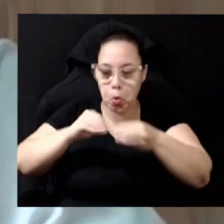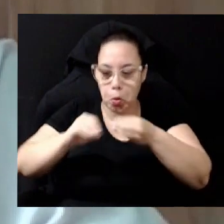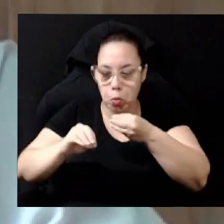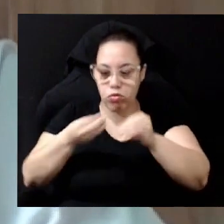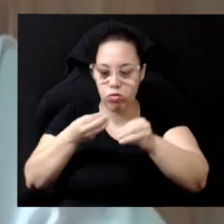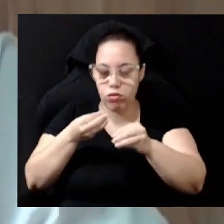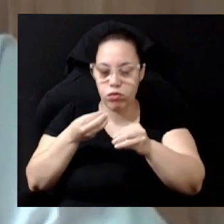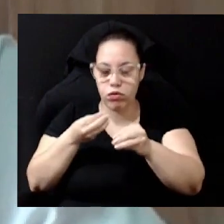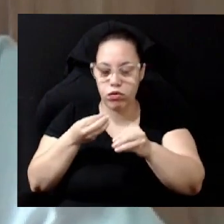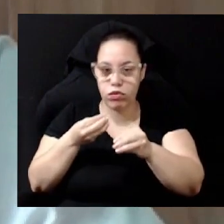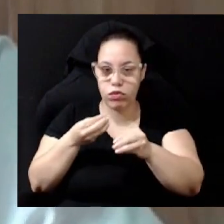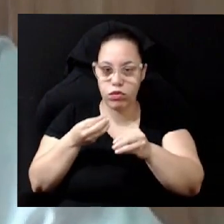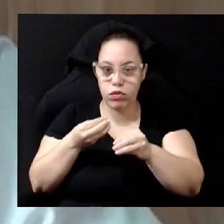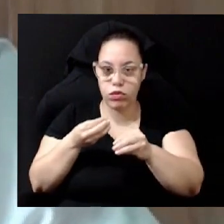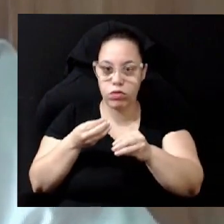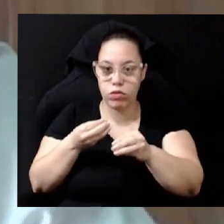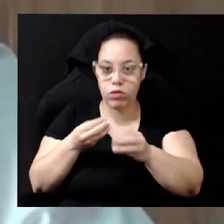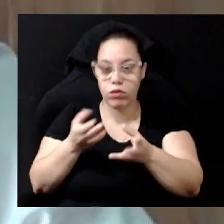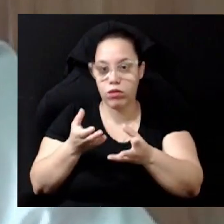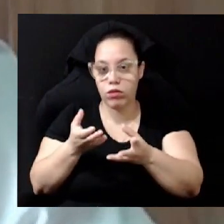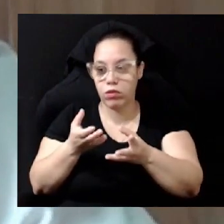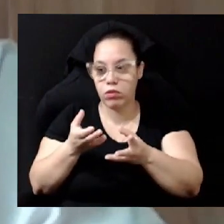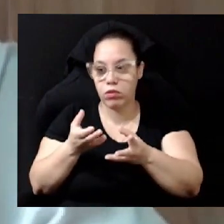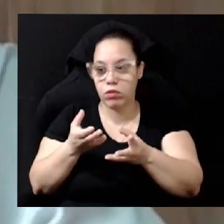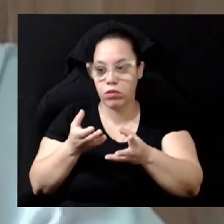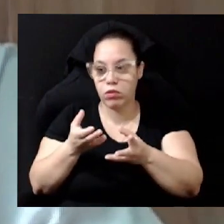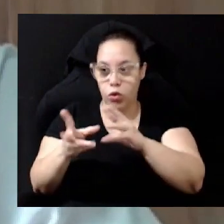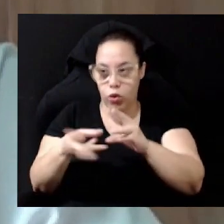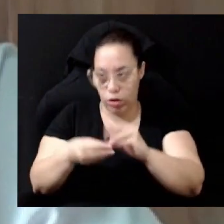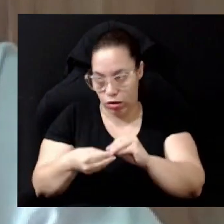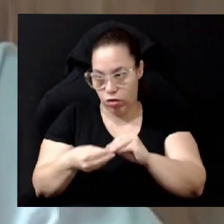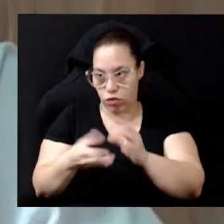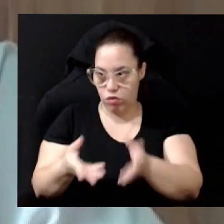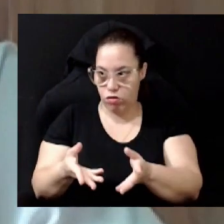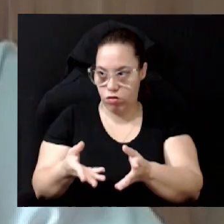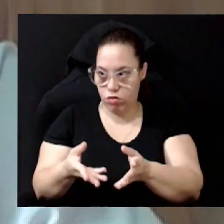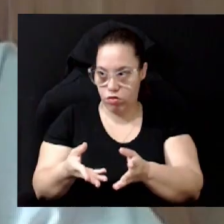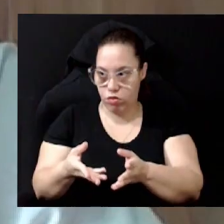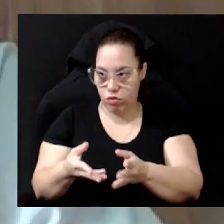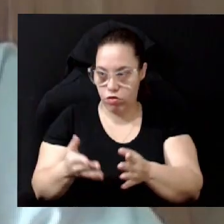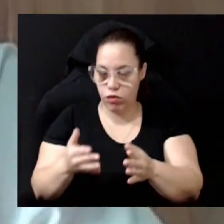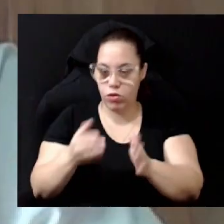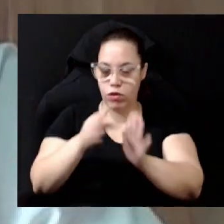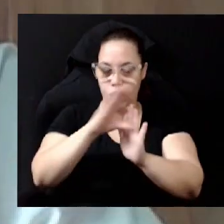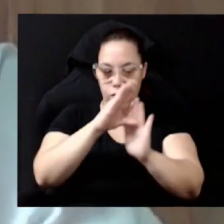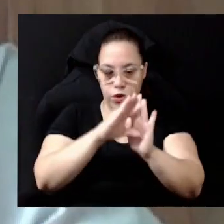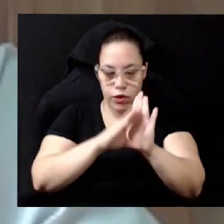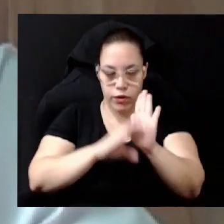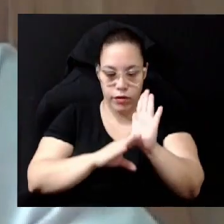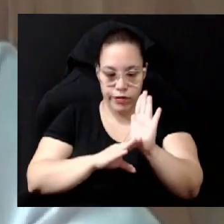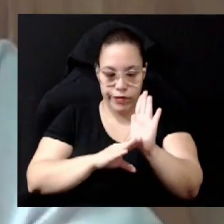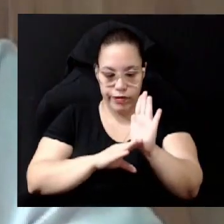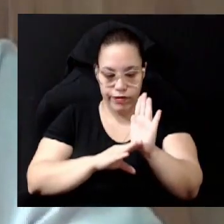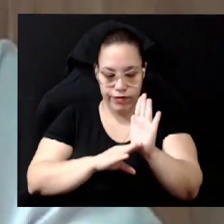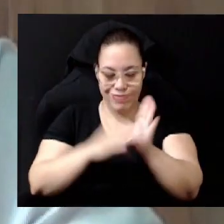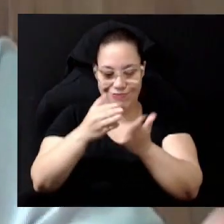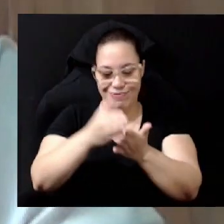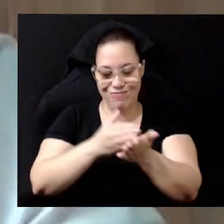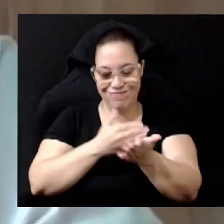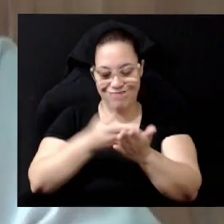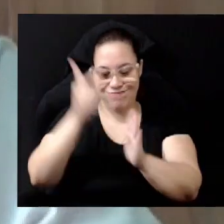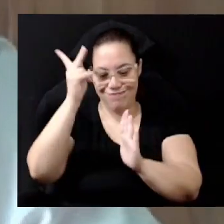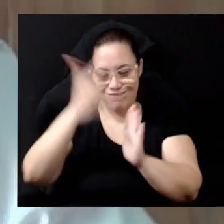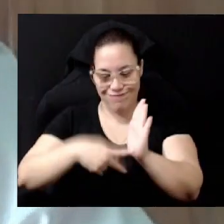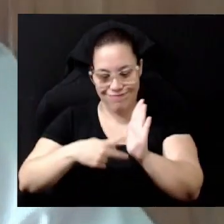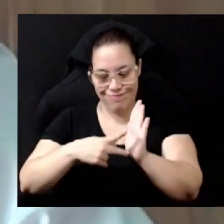dessa temática, portanto, ambiental, né, de uma forma pelo seu conteúdo, né, mas também pela sua forma, pela